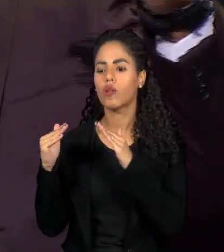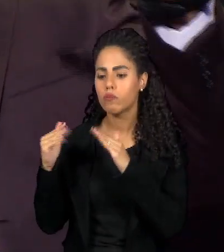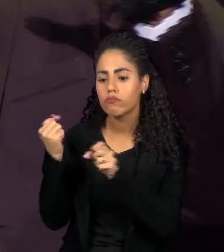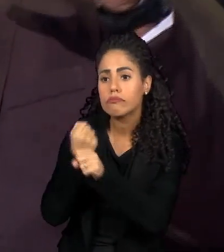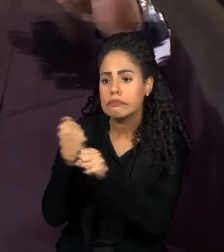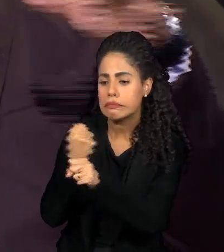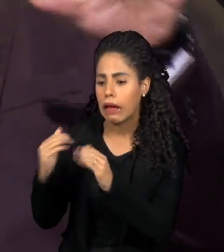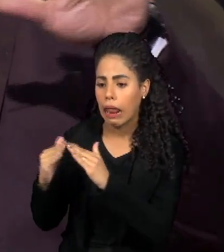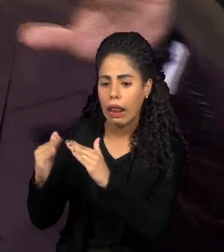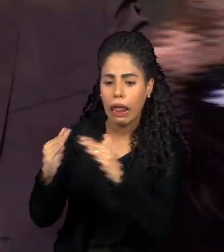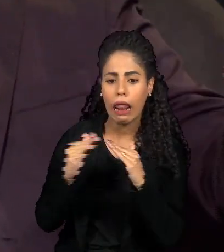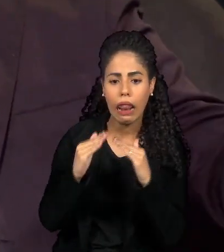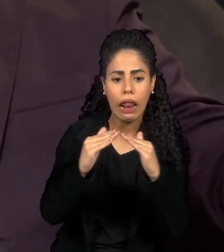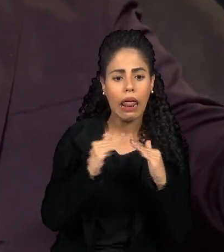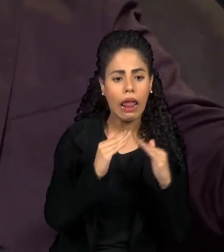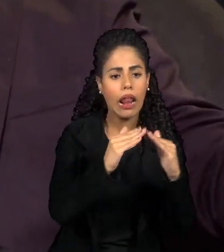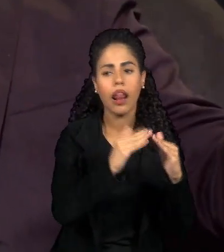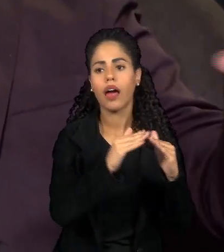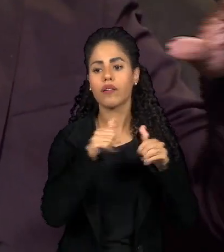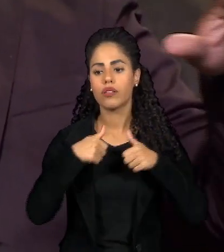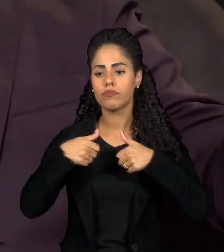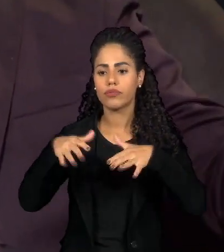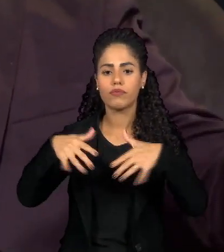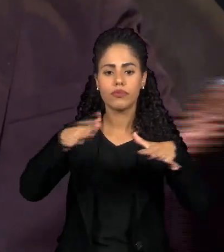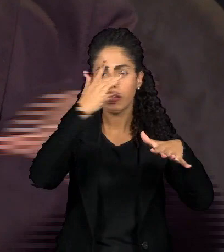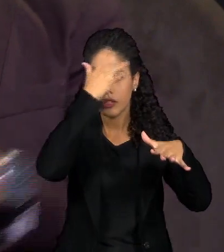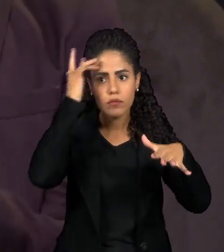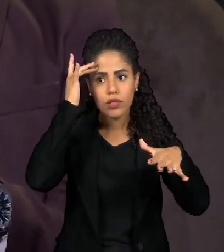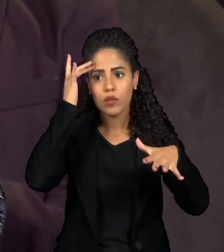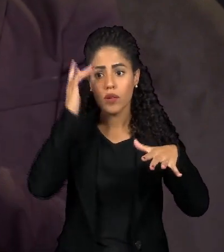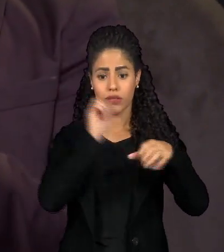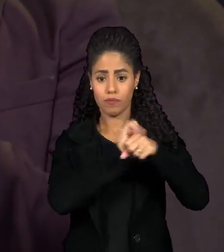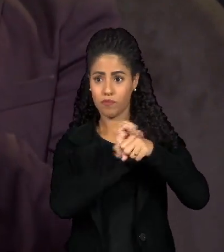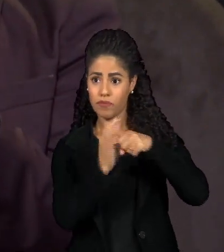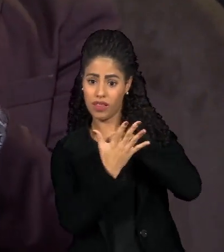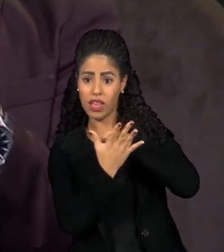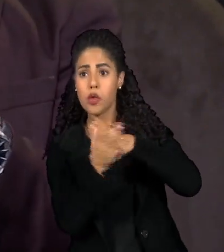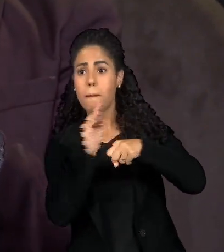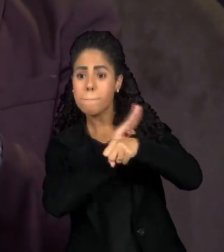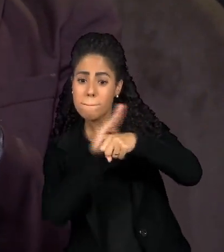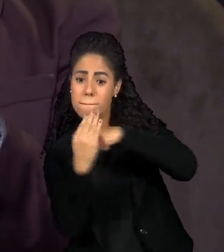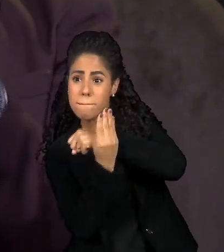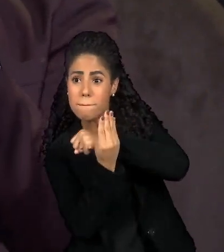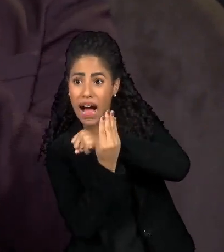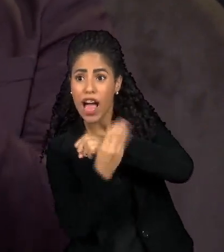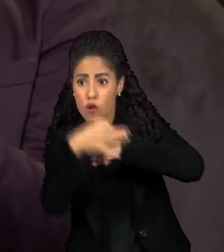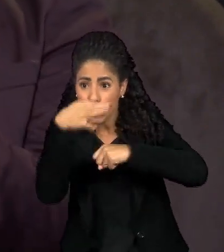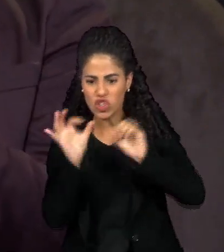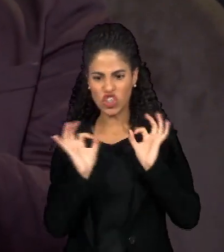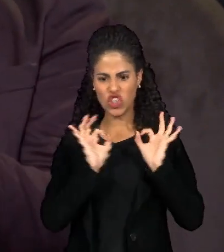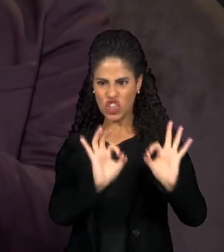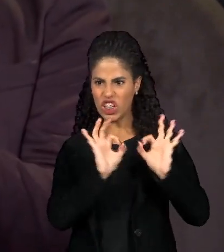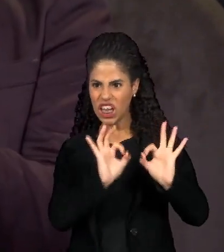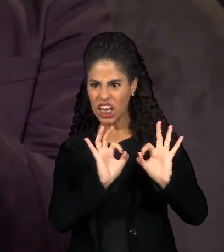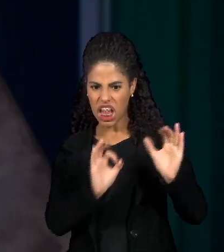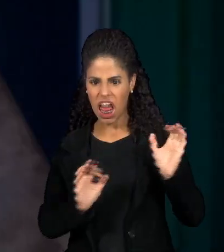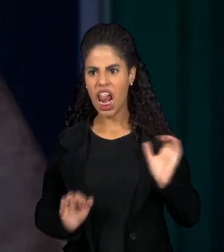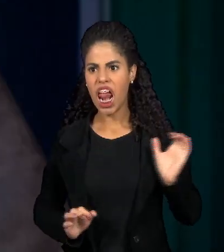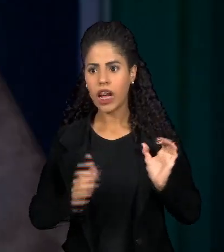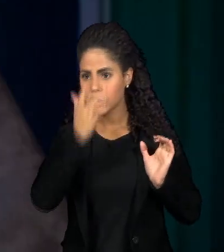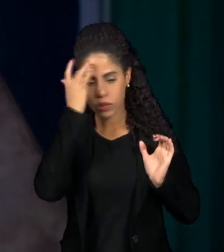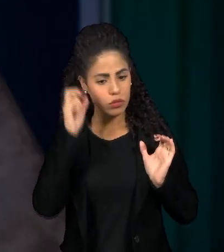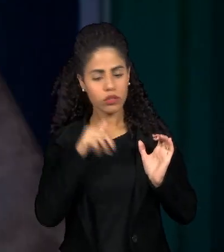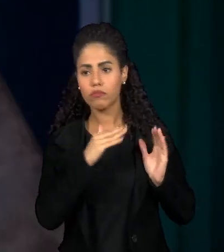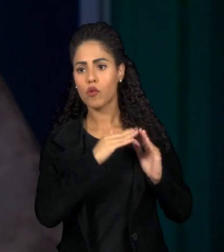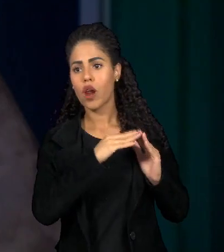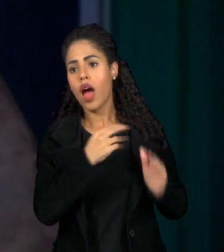e excluindo as pessoas para a margem dos grandes centros. E isso se repete ainda e a gente tem ainda muito que consertar. Mas que